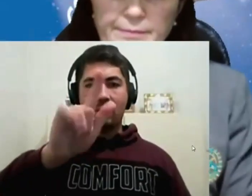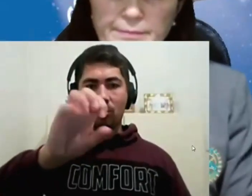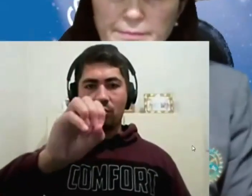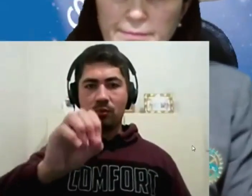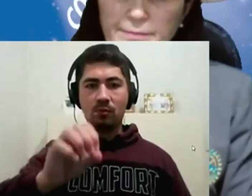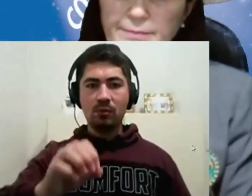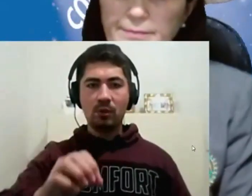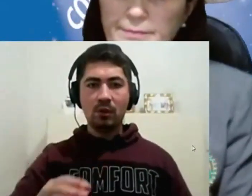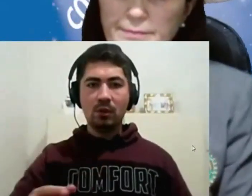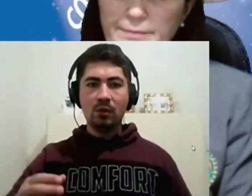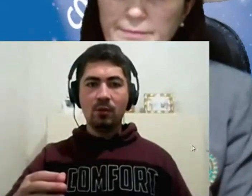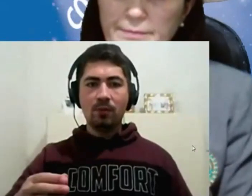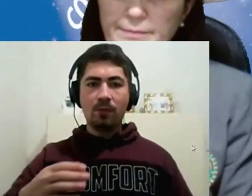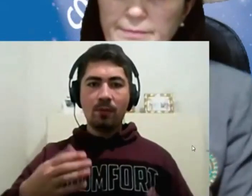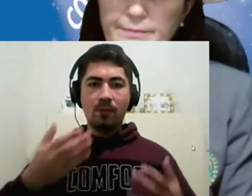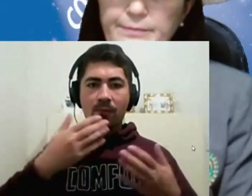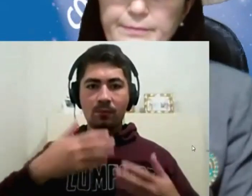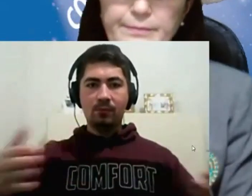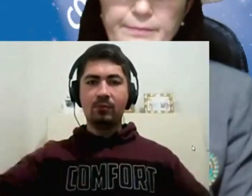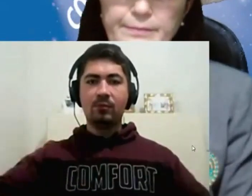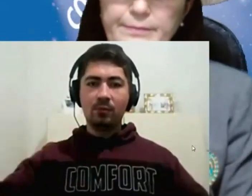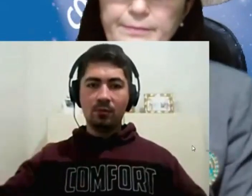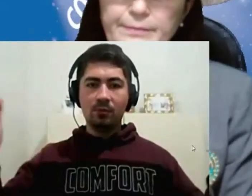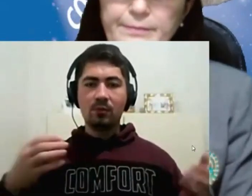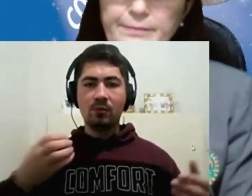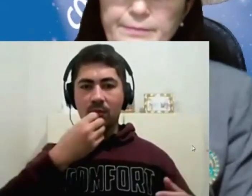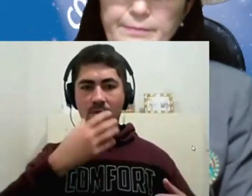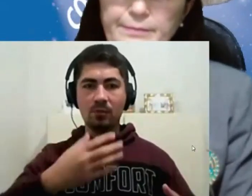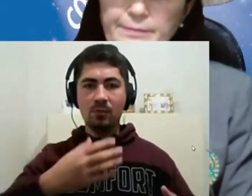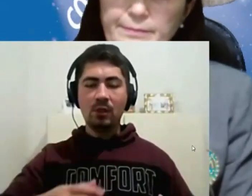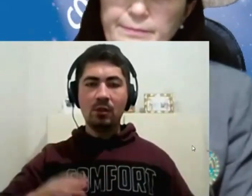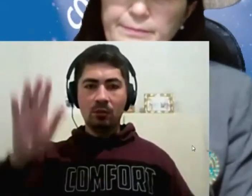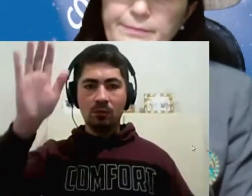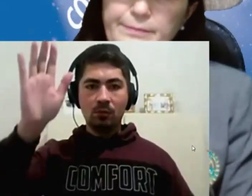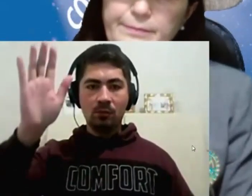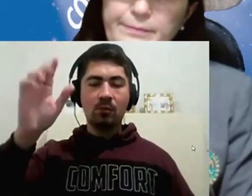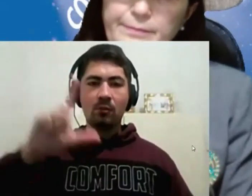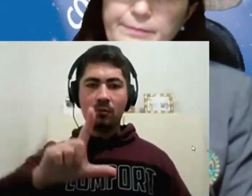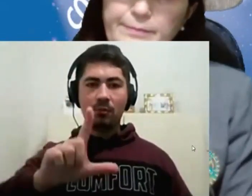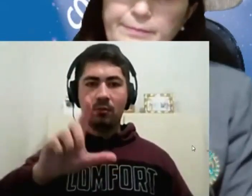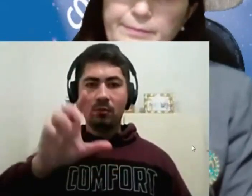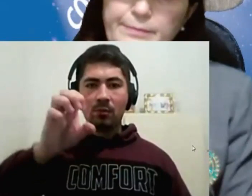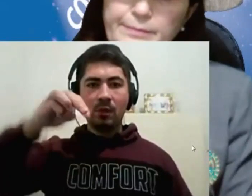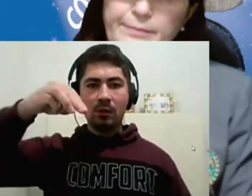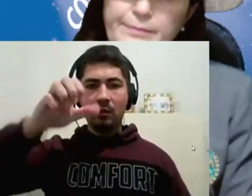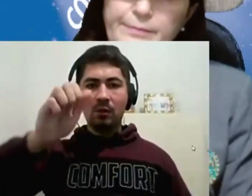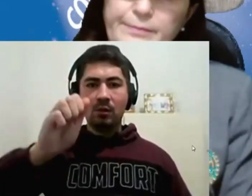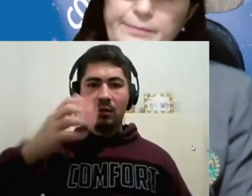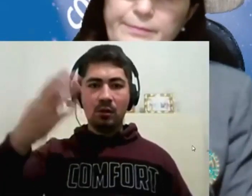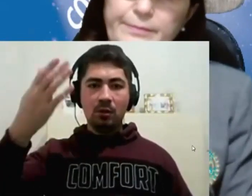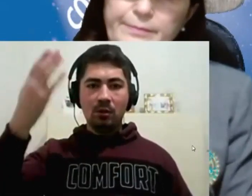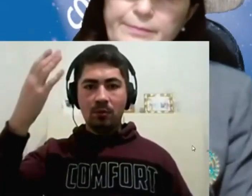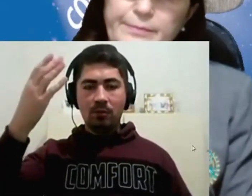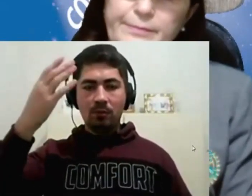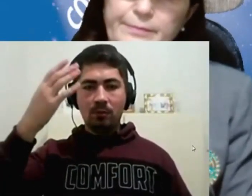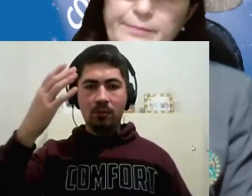Nossa saudação a todos e sob o lema do nosso presidente Shekhar Mehta, do